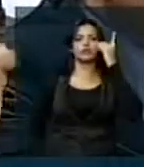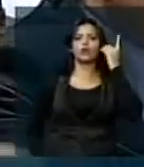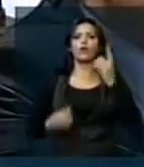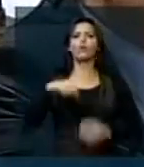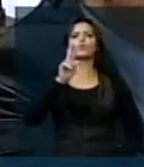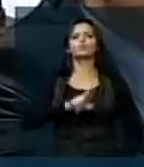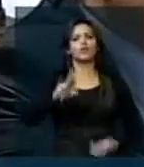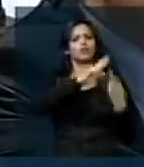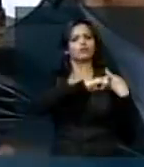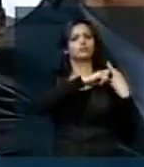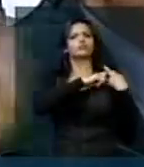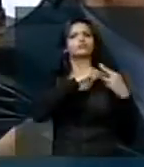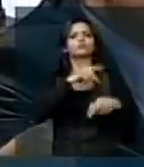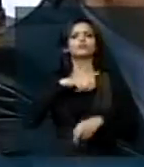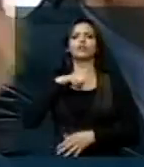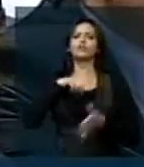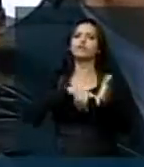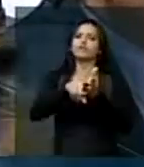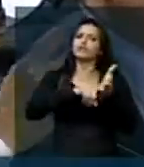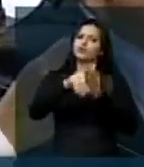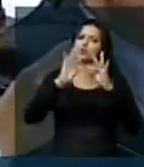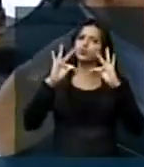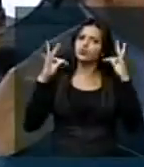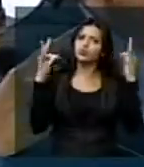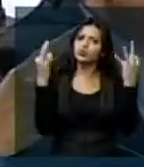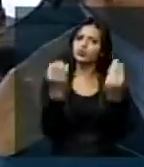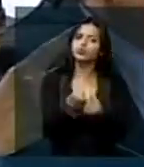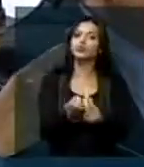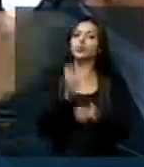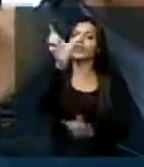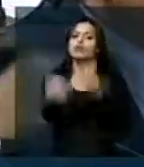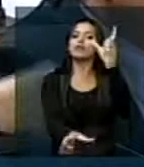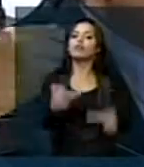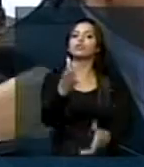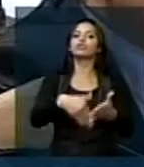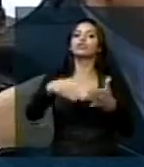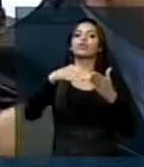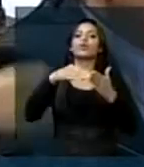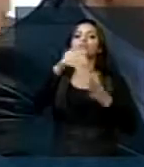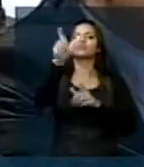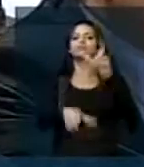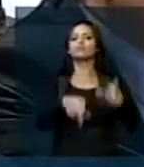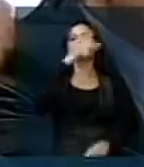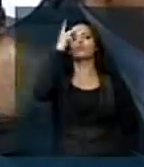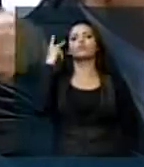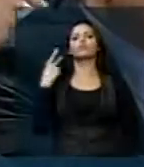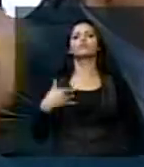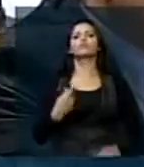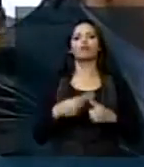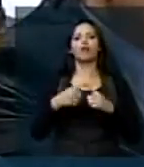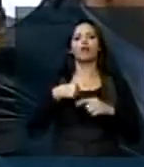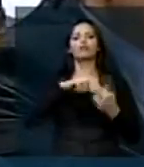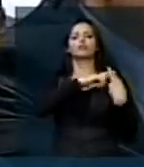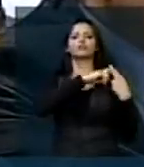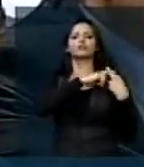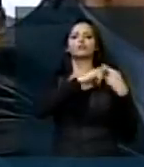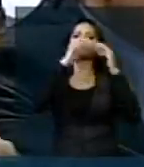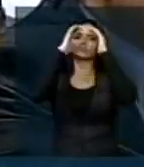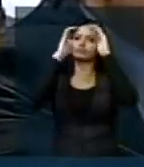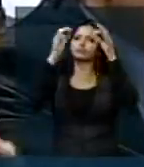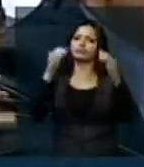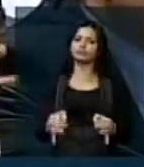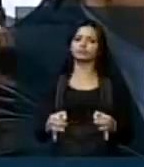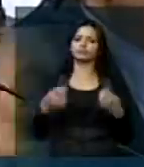e fiscalizar tudo e todos. Esse é o papel que nós temos que cumprir.